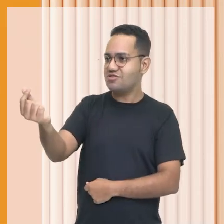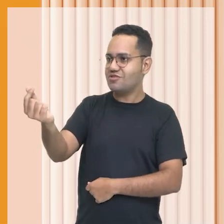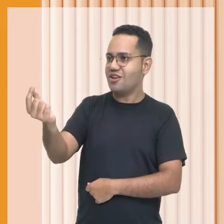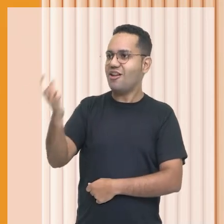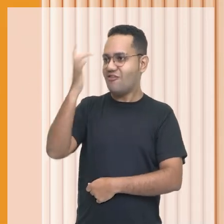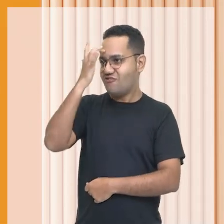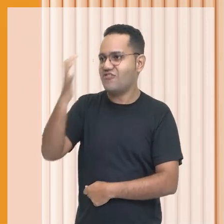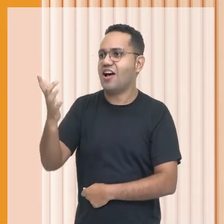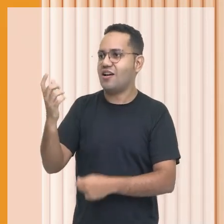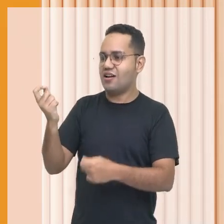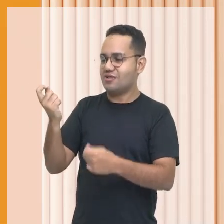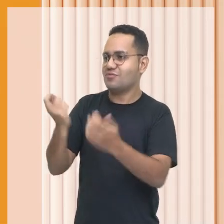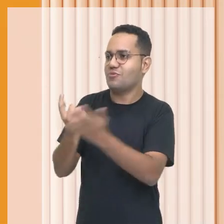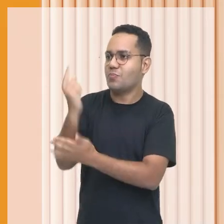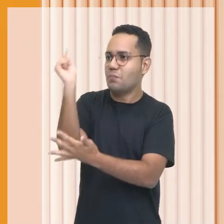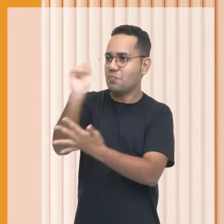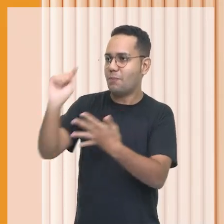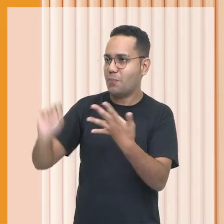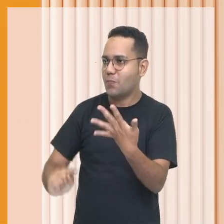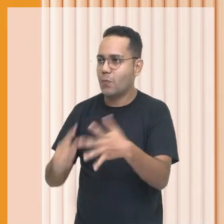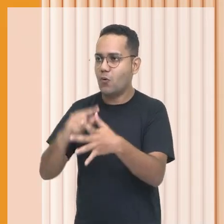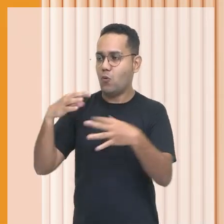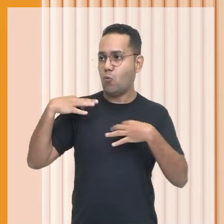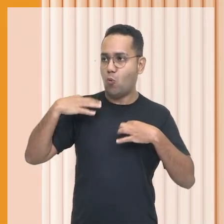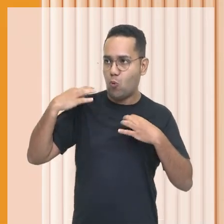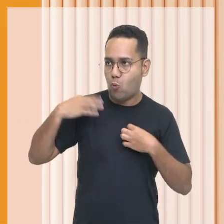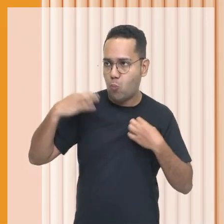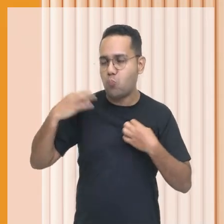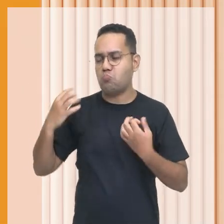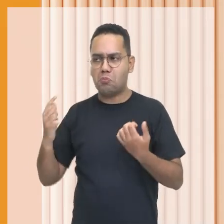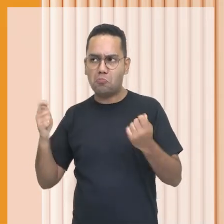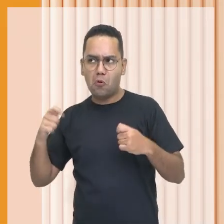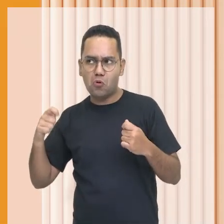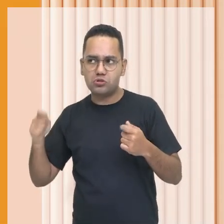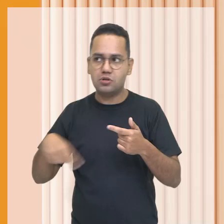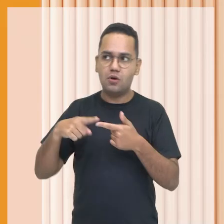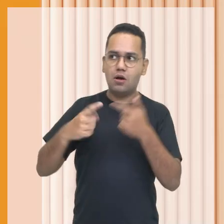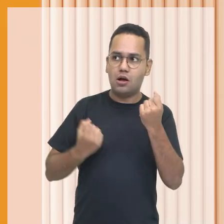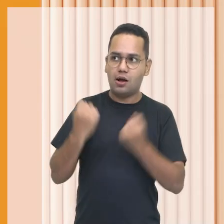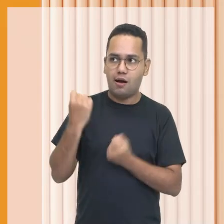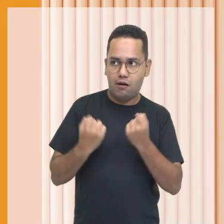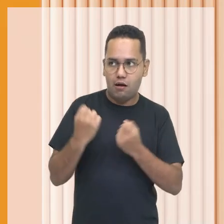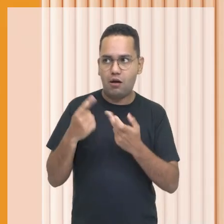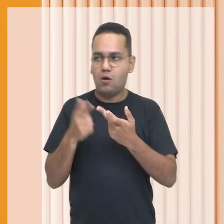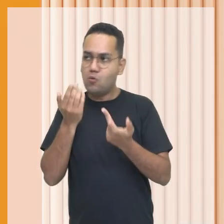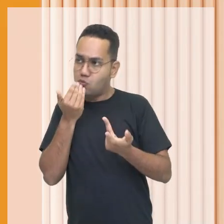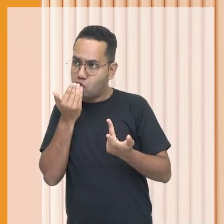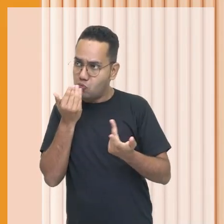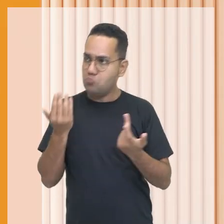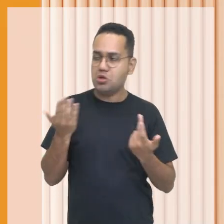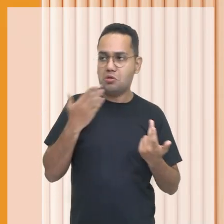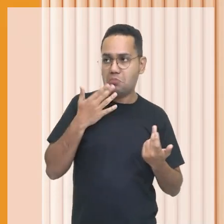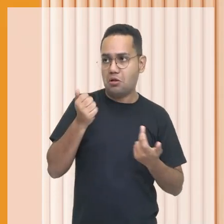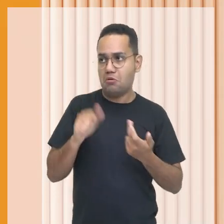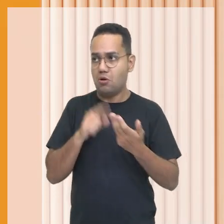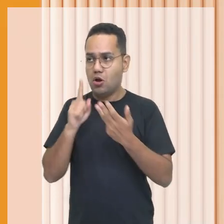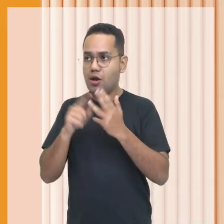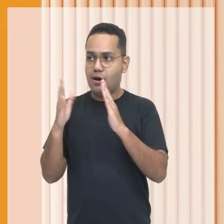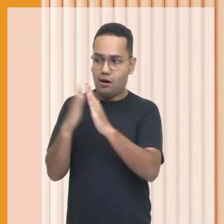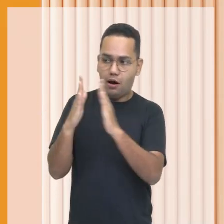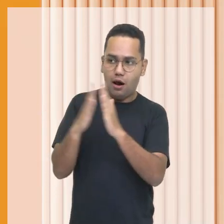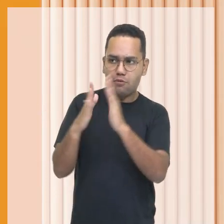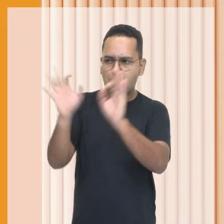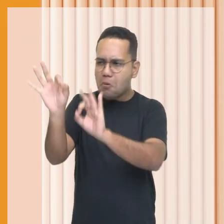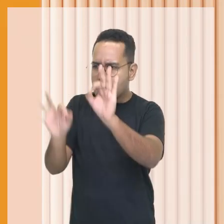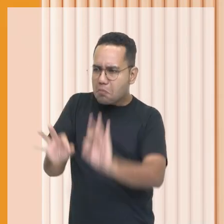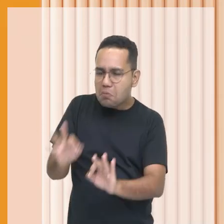mais, umas roupas melhores para mim, um pouco mais caras, eu posso comprar um automóvel, eu posso me alimentar melhor, eu posso ter uma moradia